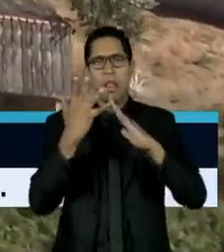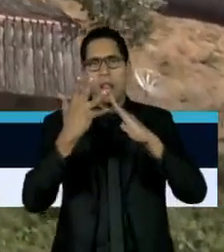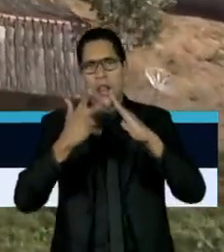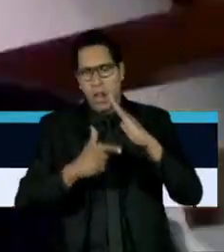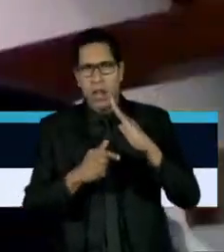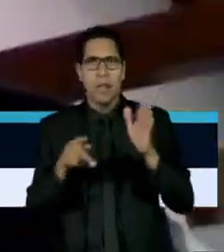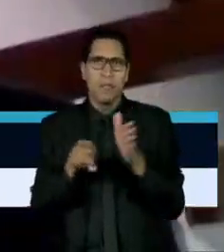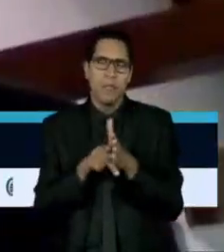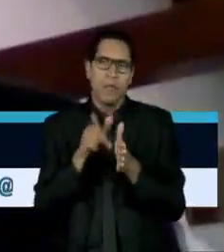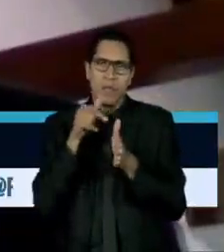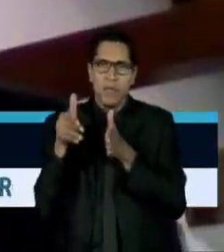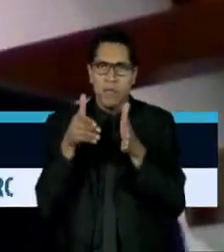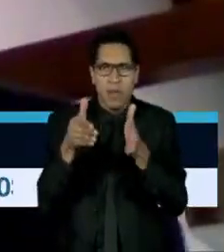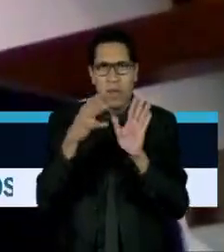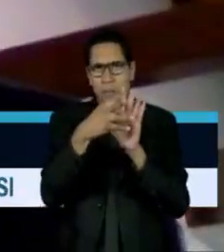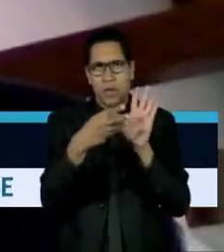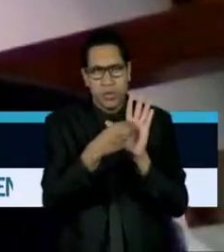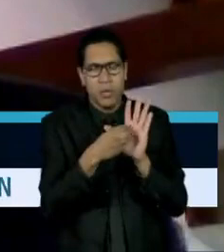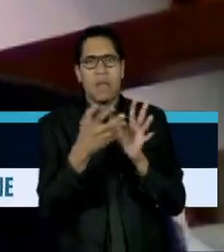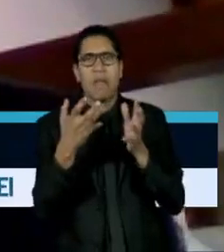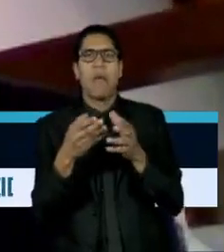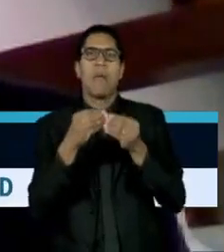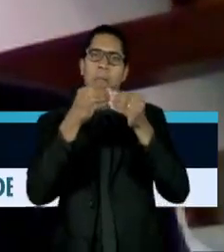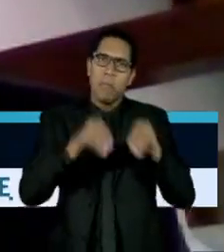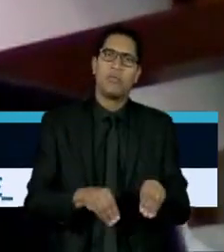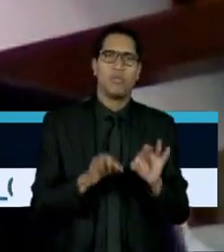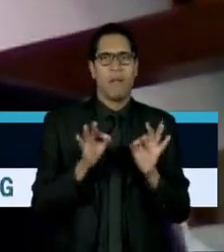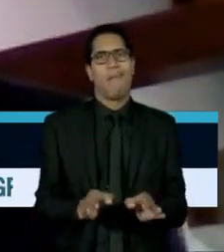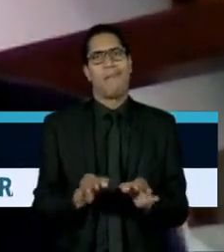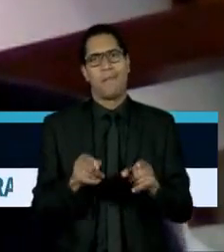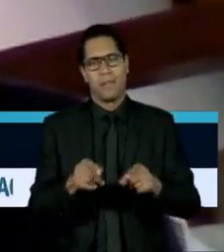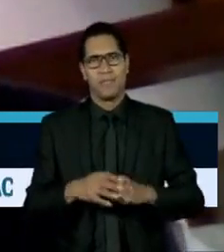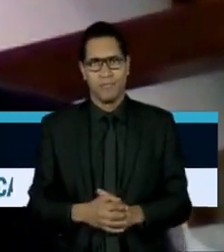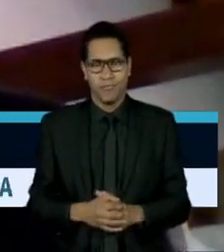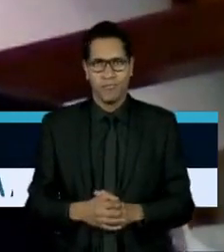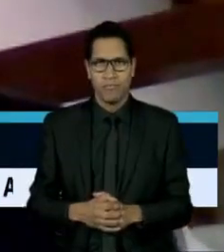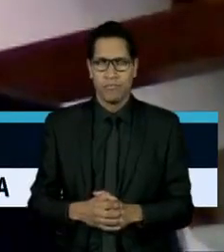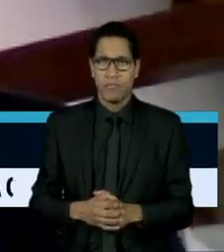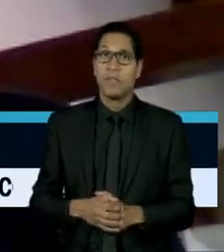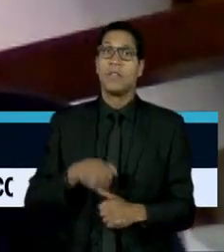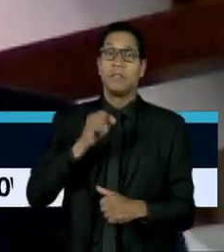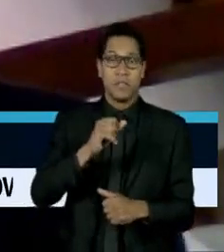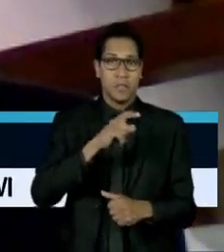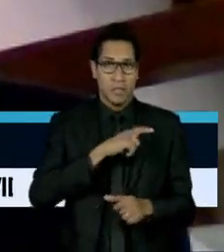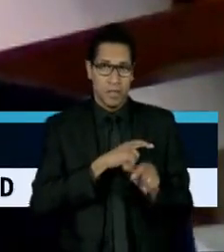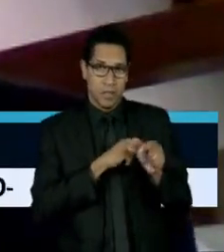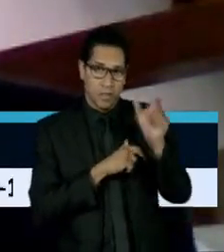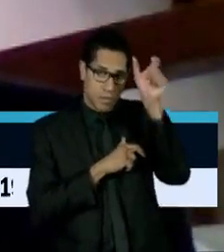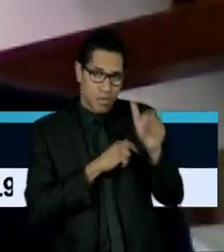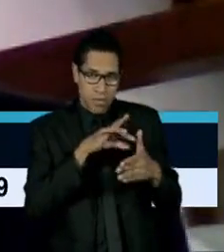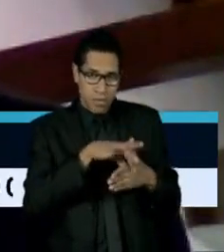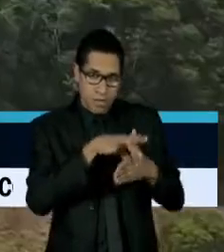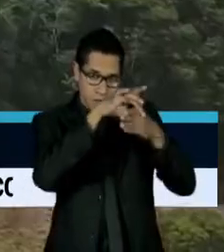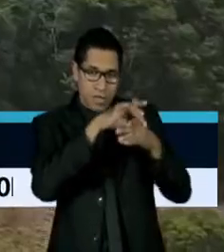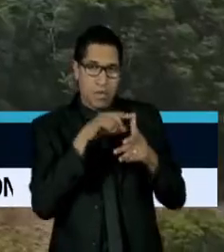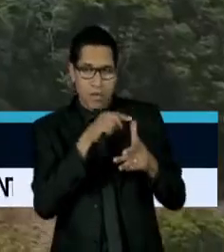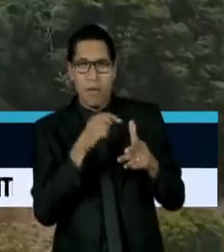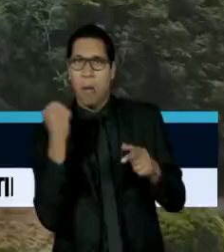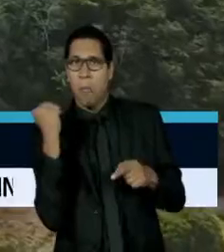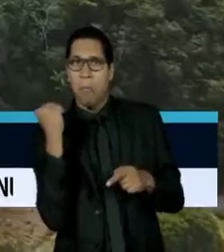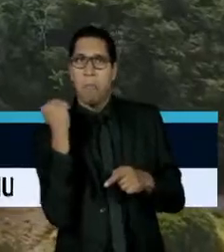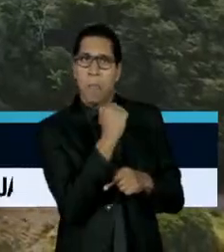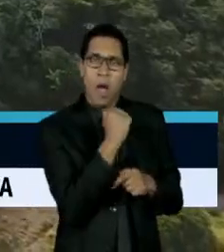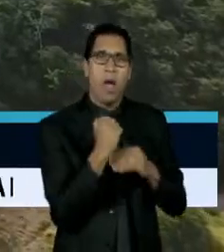da Amazônia. Sempre que você tem um homicídio ligado a essas lideranças, é porque esse associativismo,